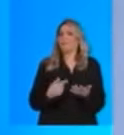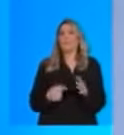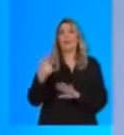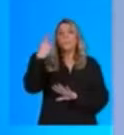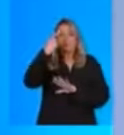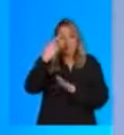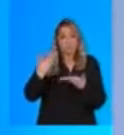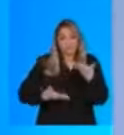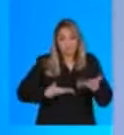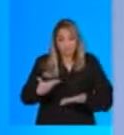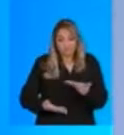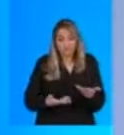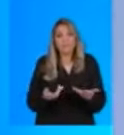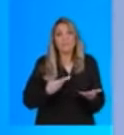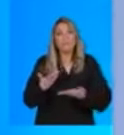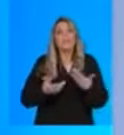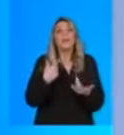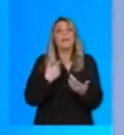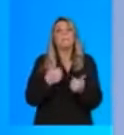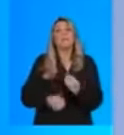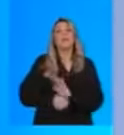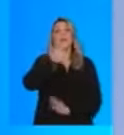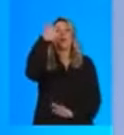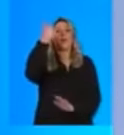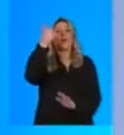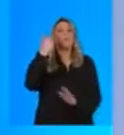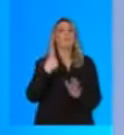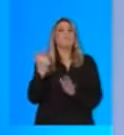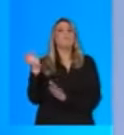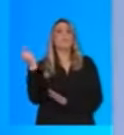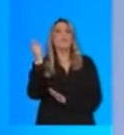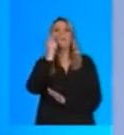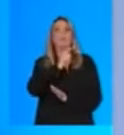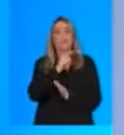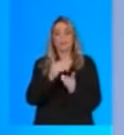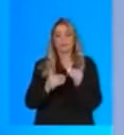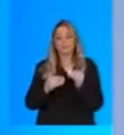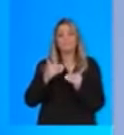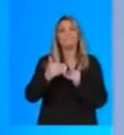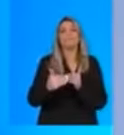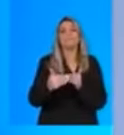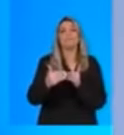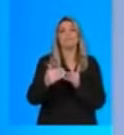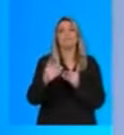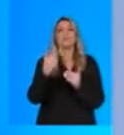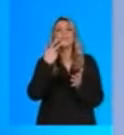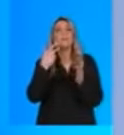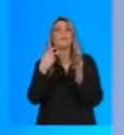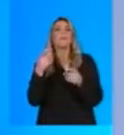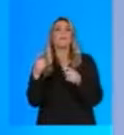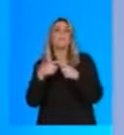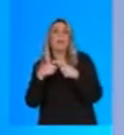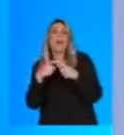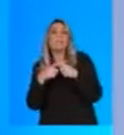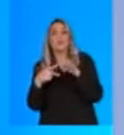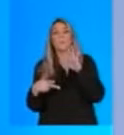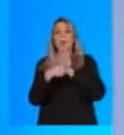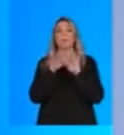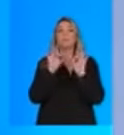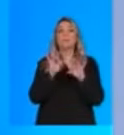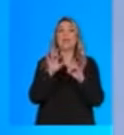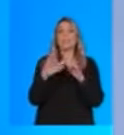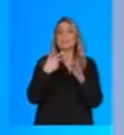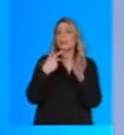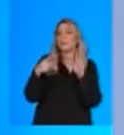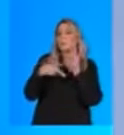primeiro atendimento a atenção básica melhorou mas não consegue ter o próximo passo uma consulta com especialista vai tentar marcar um